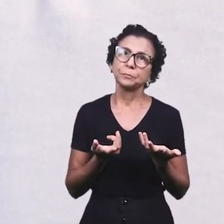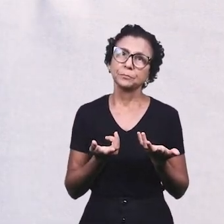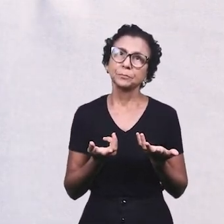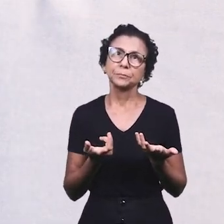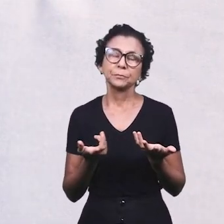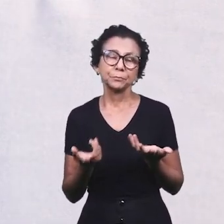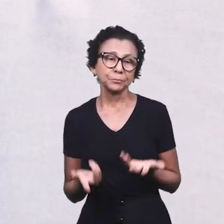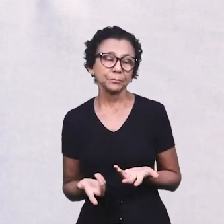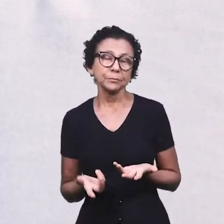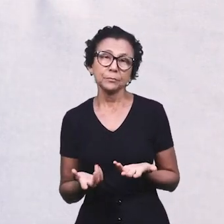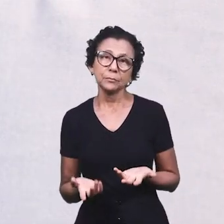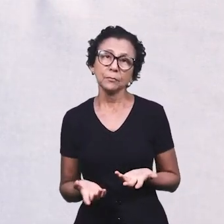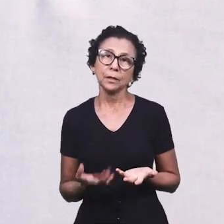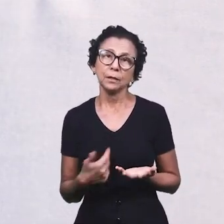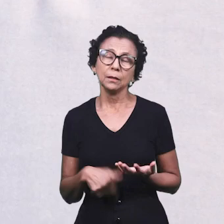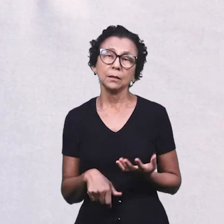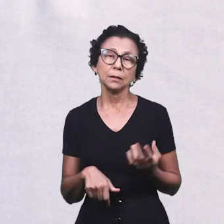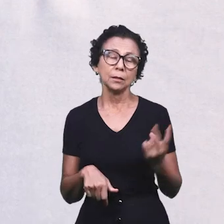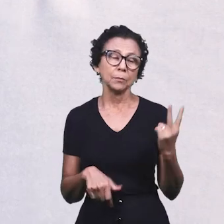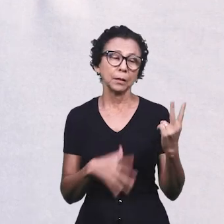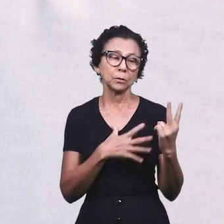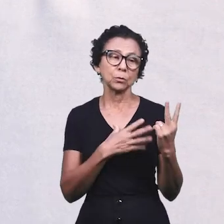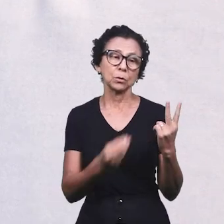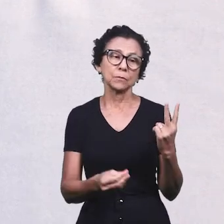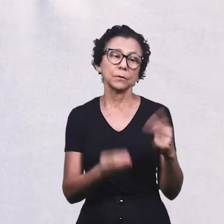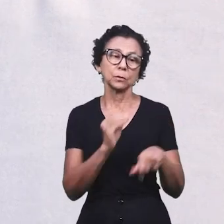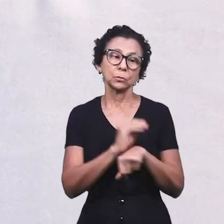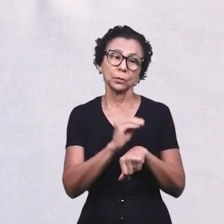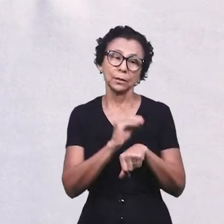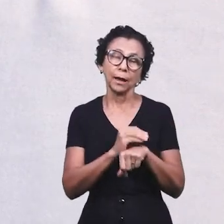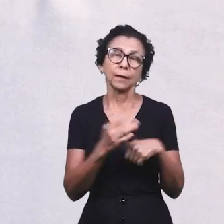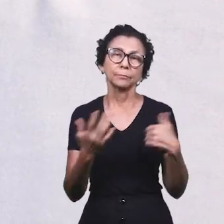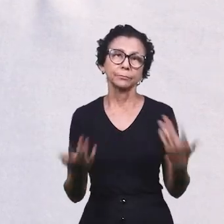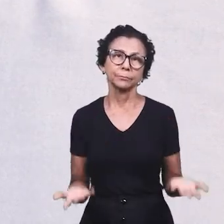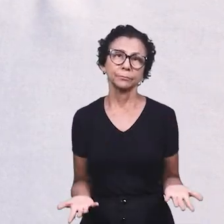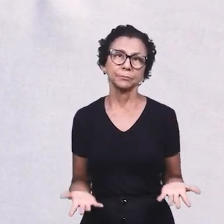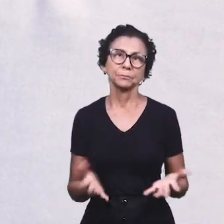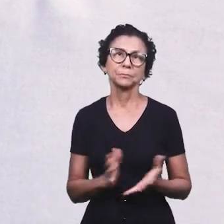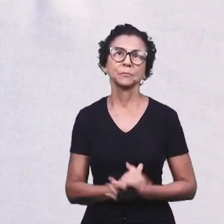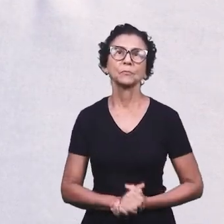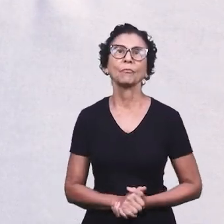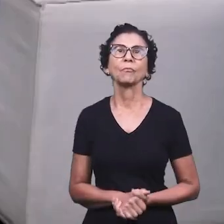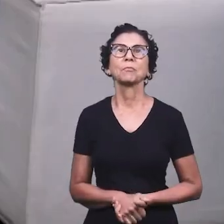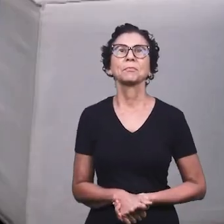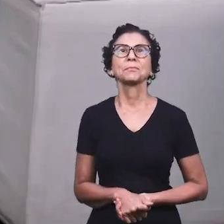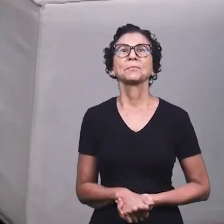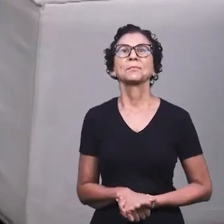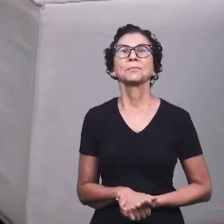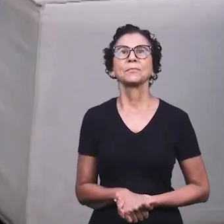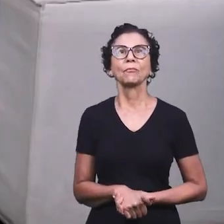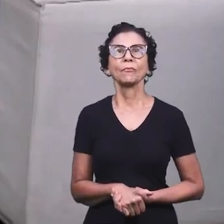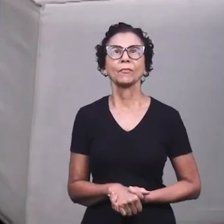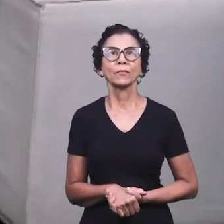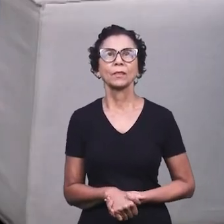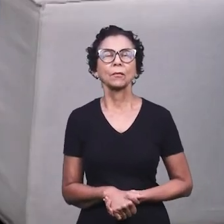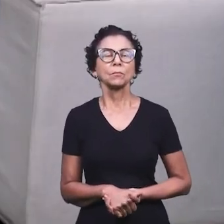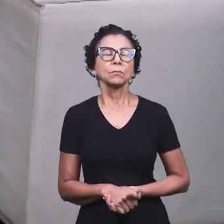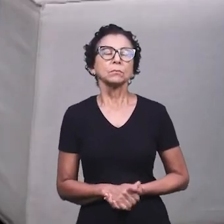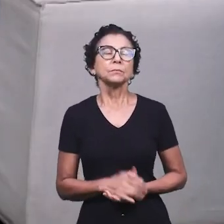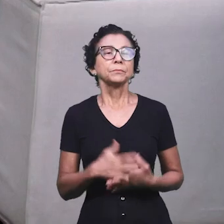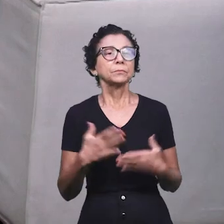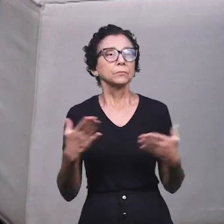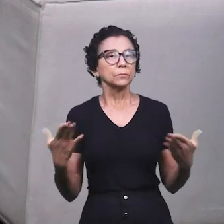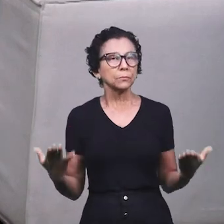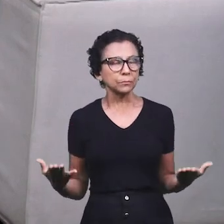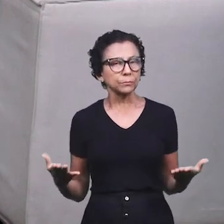também não sair da companhia ali dos meninos que ainda dependiam muito de mim. Uniu aí a necessidade dos filhos em